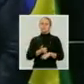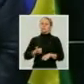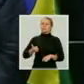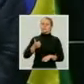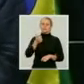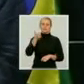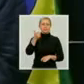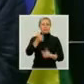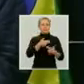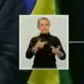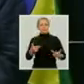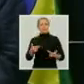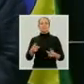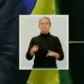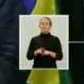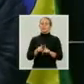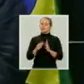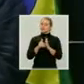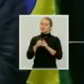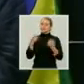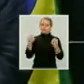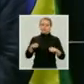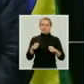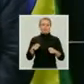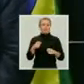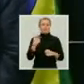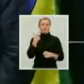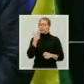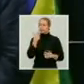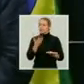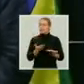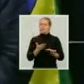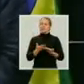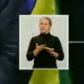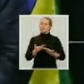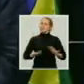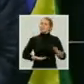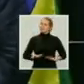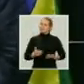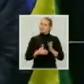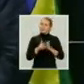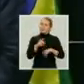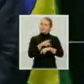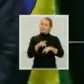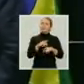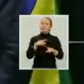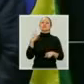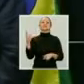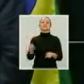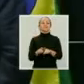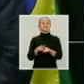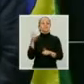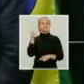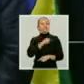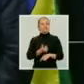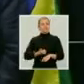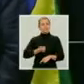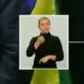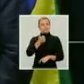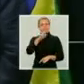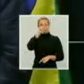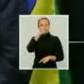anseios, à sua necessidade básica de servir ao país e ao mesmo tempo se realizar. Temos um projeto de